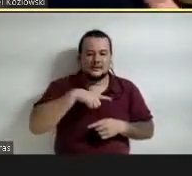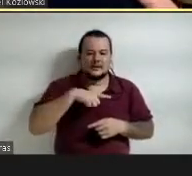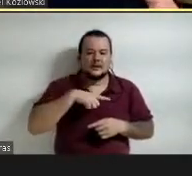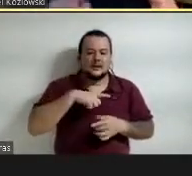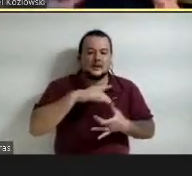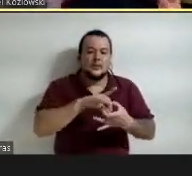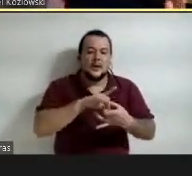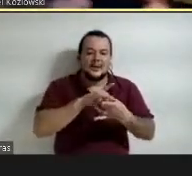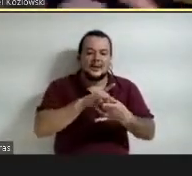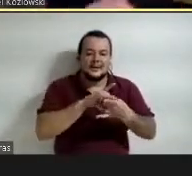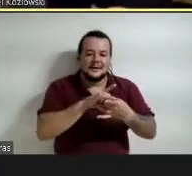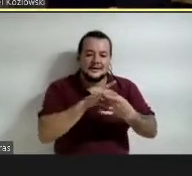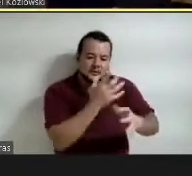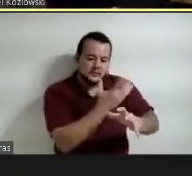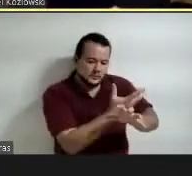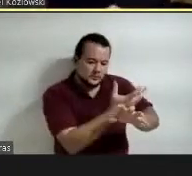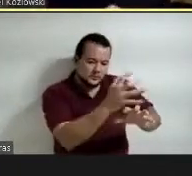natural